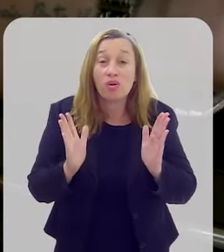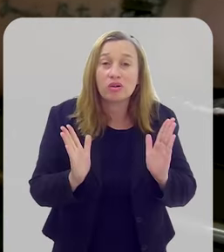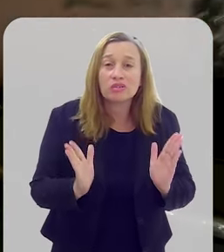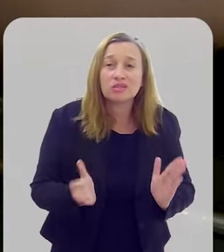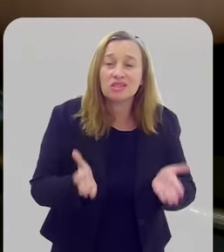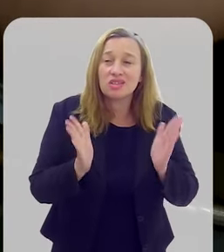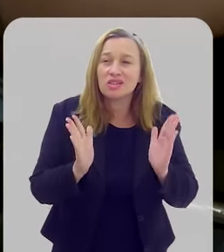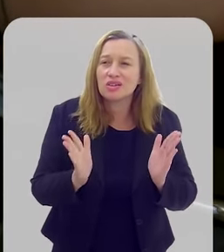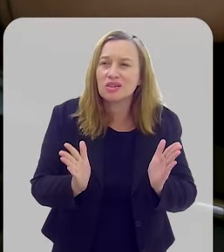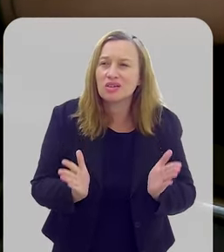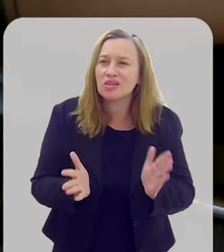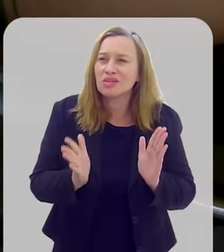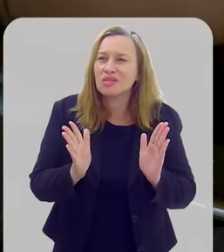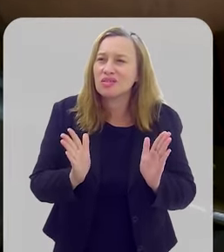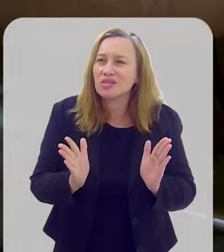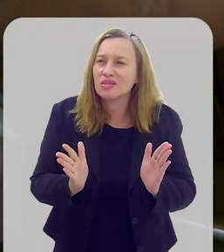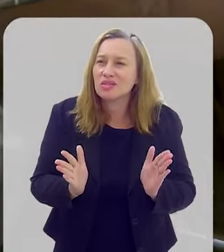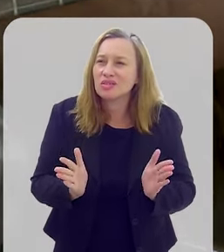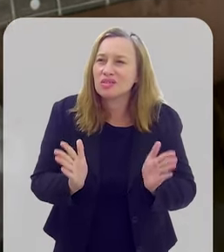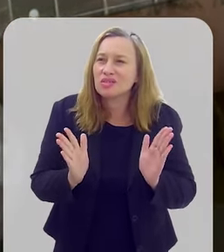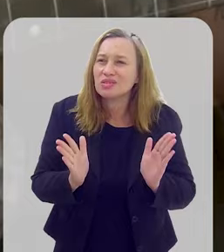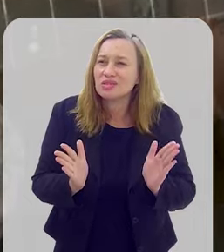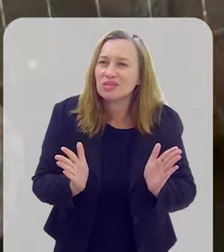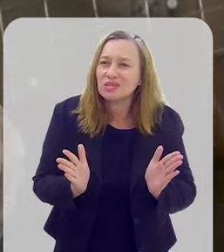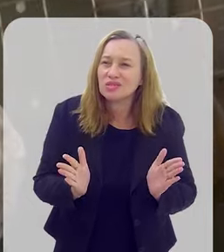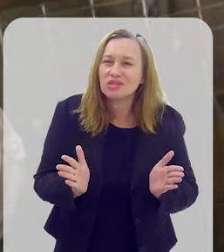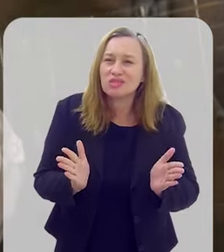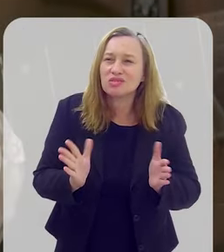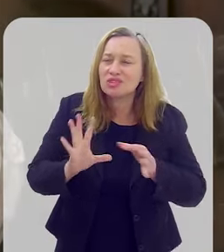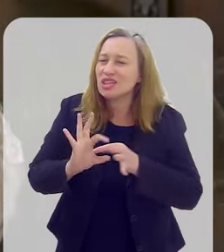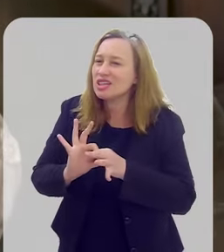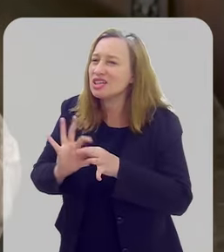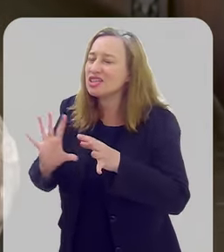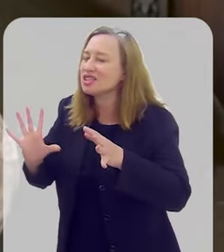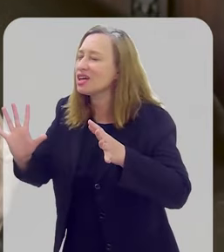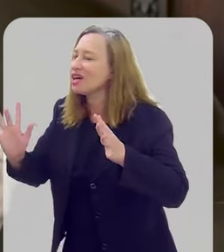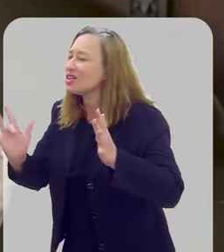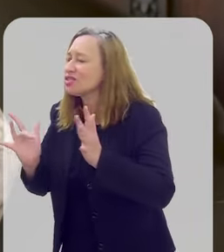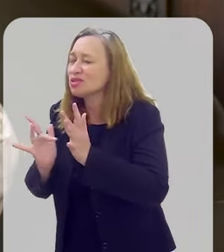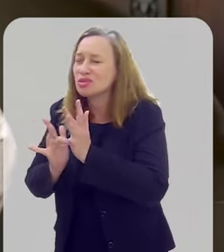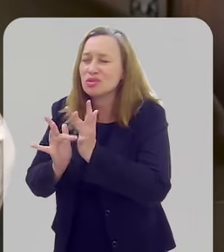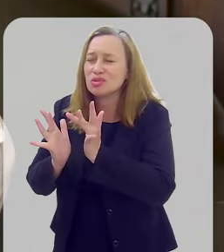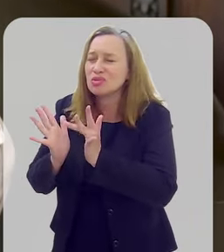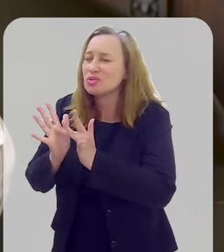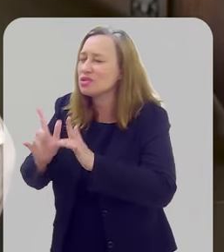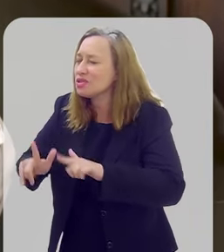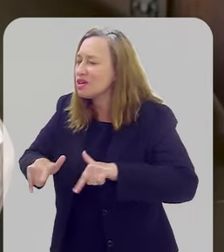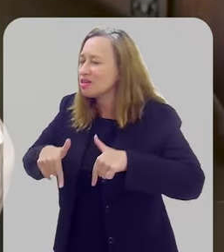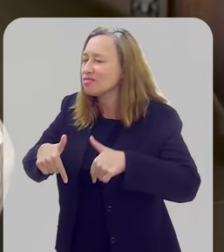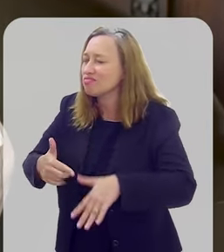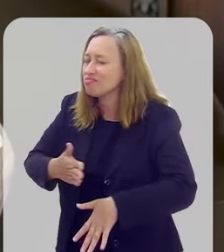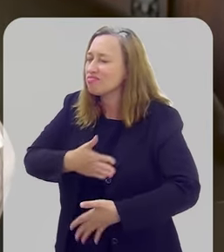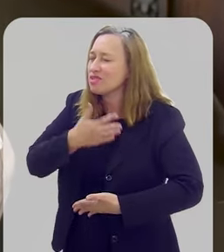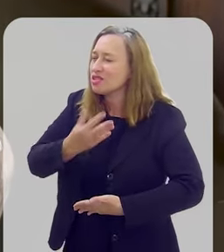Redentor hoje vou erguer meus muros em